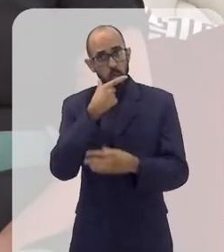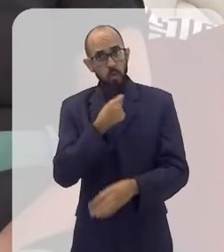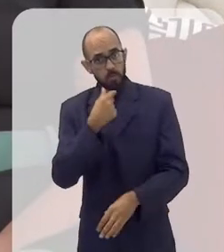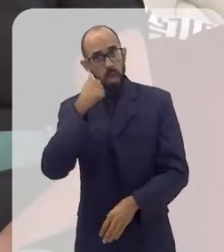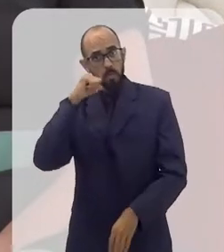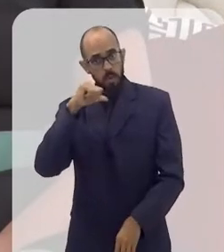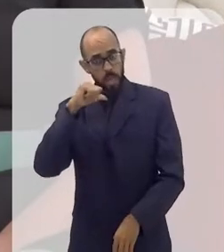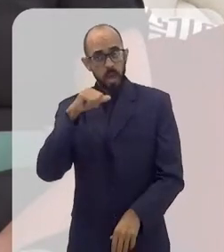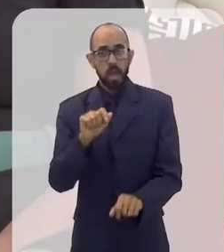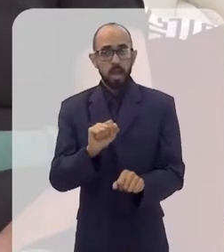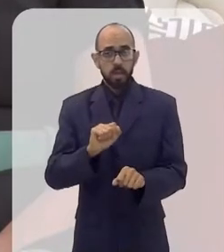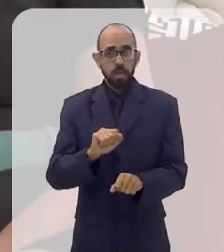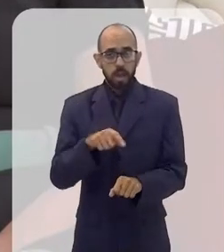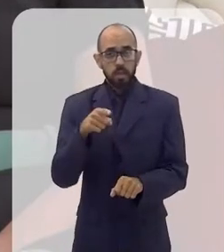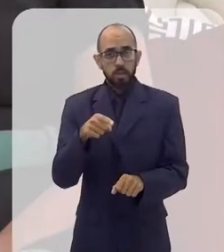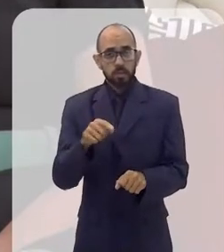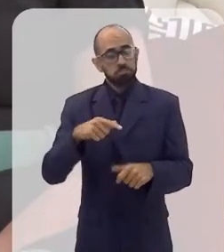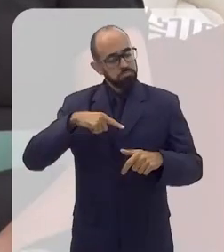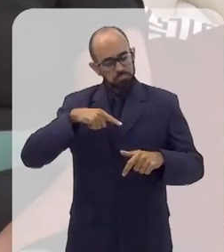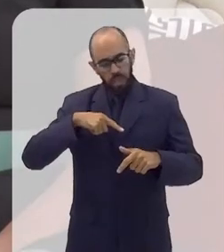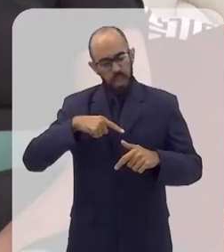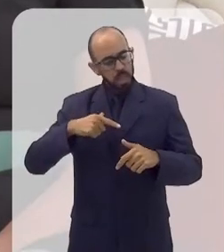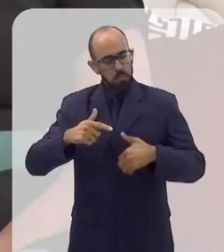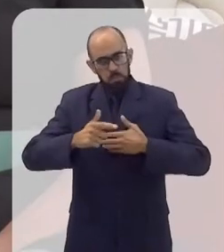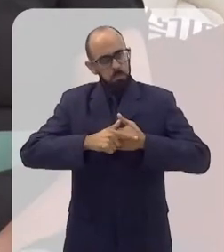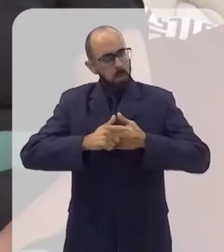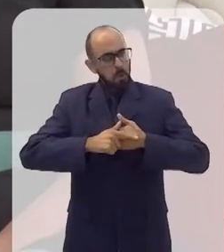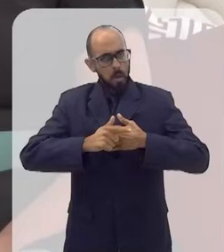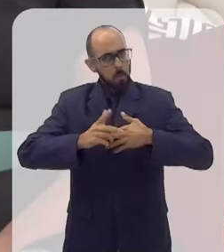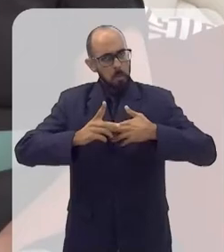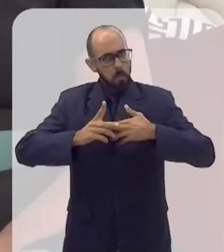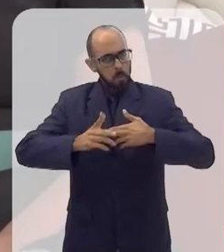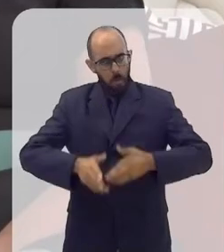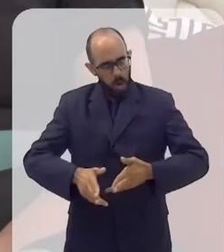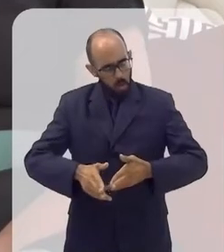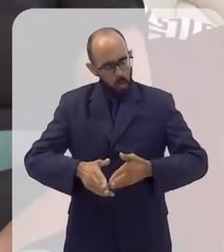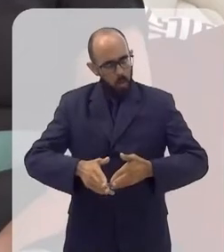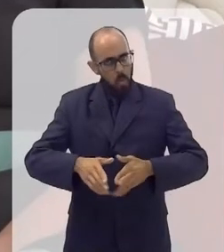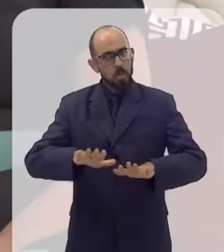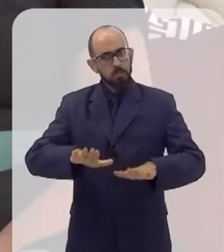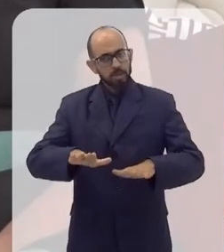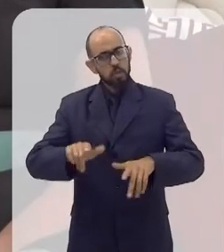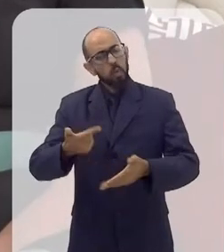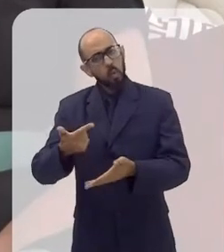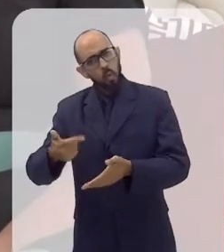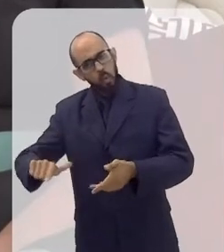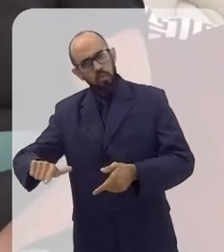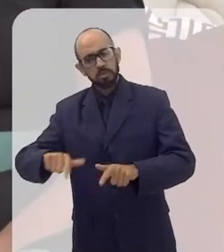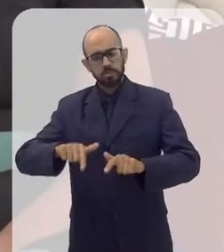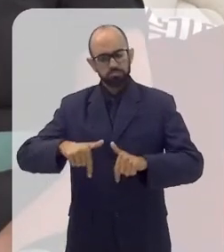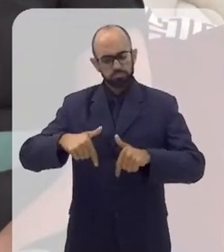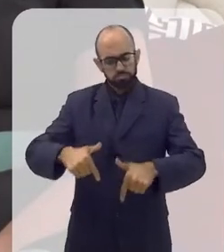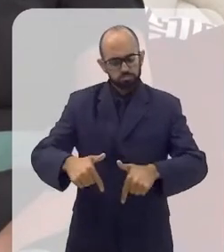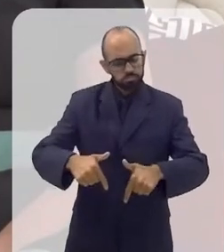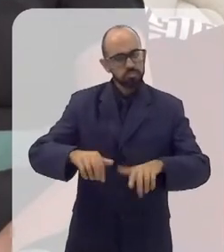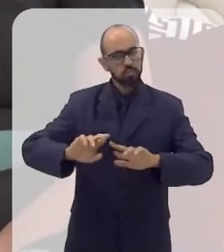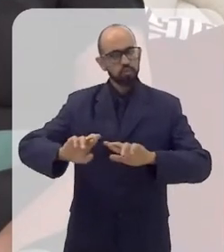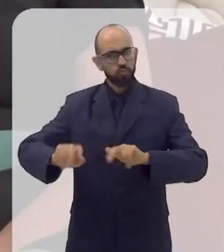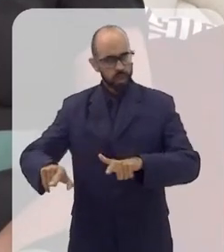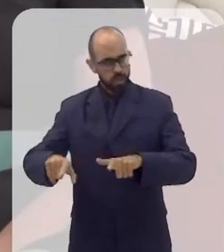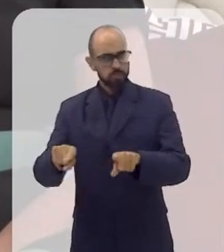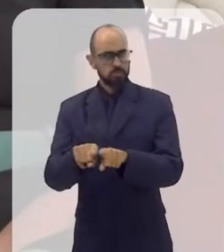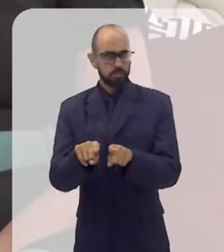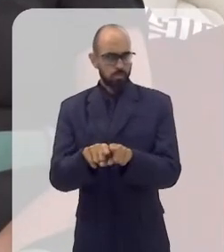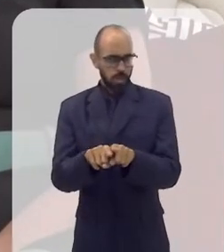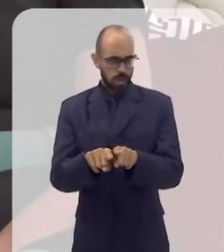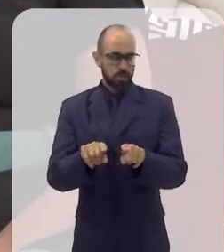nós, com funções idênticas e outras diferentes na criação da família e dentro